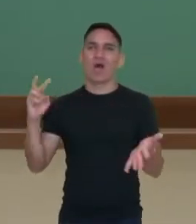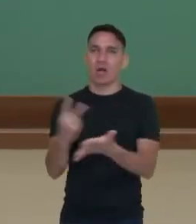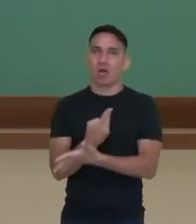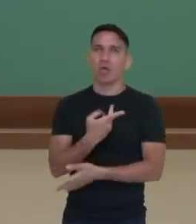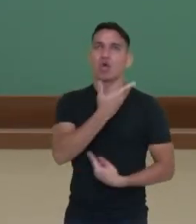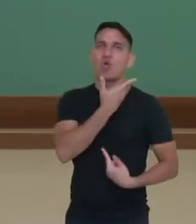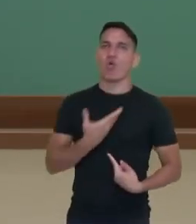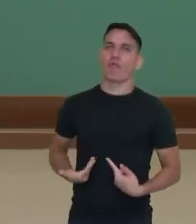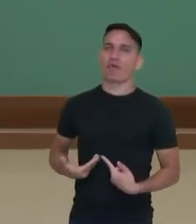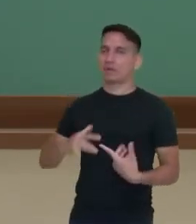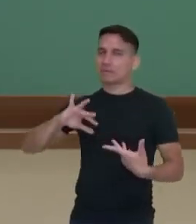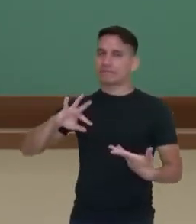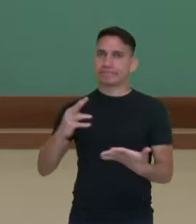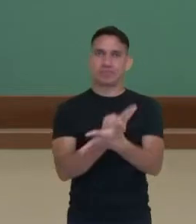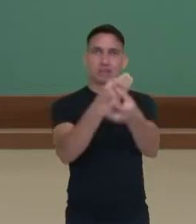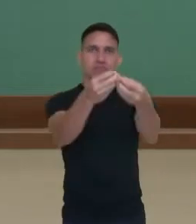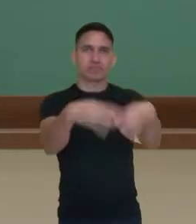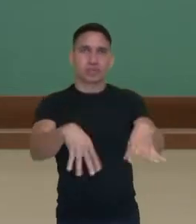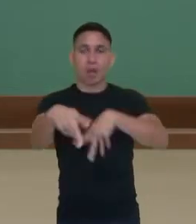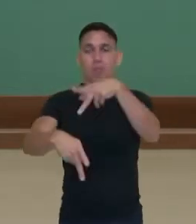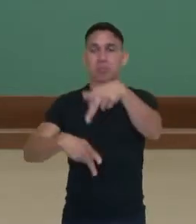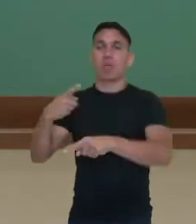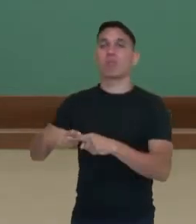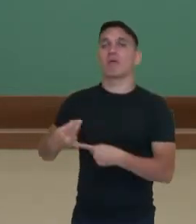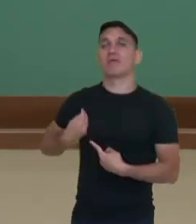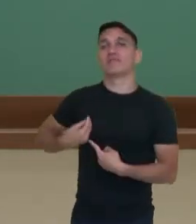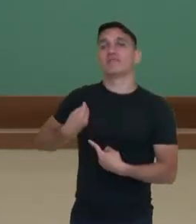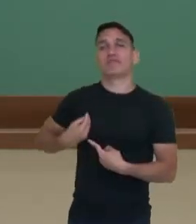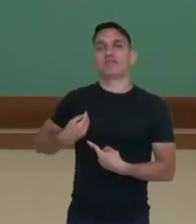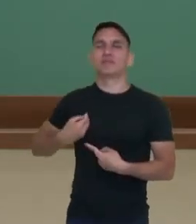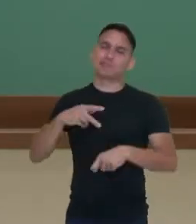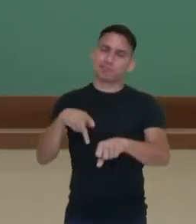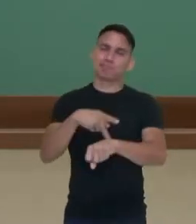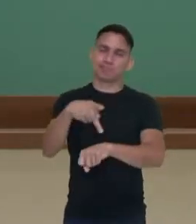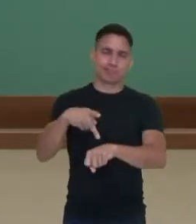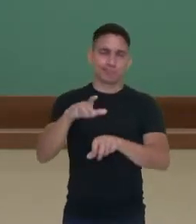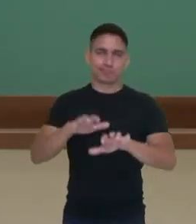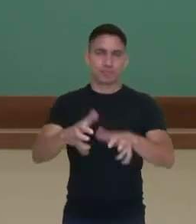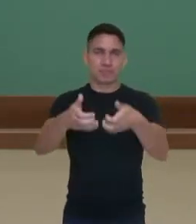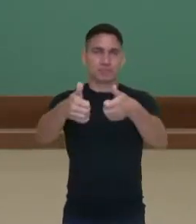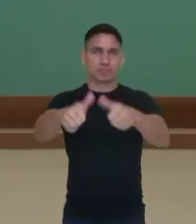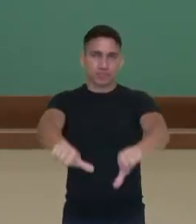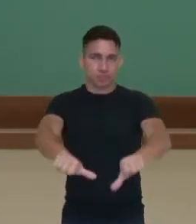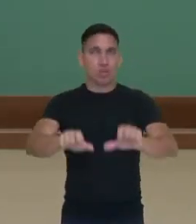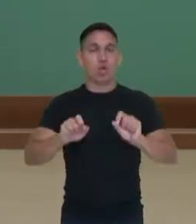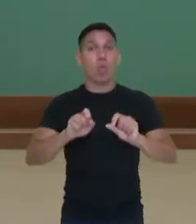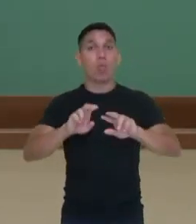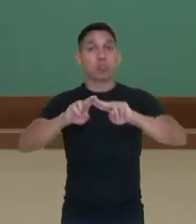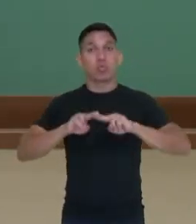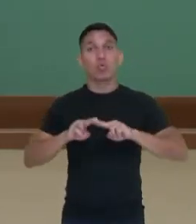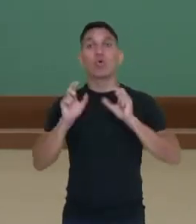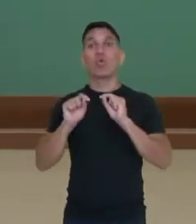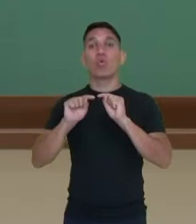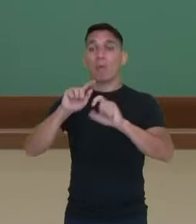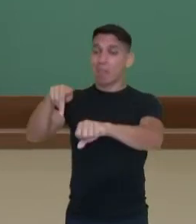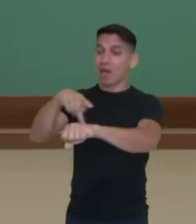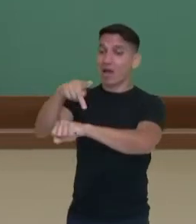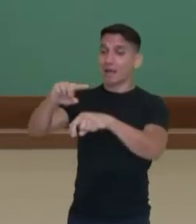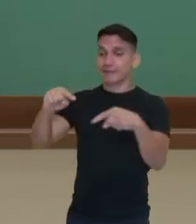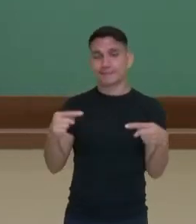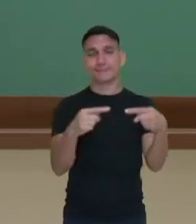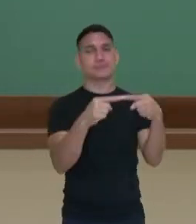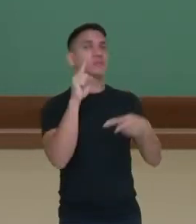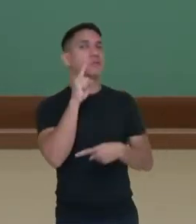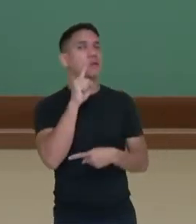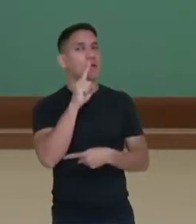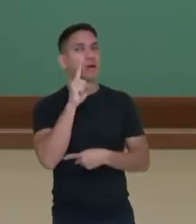com a população que vivia muito mal no país. Então, um país alinhado aos Estados Unidos,